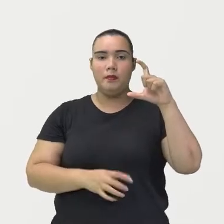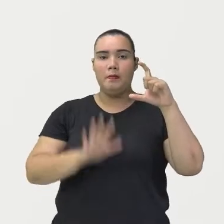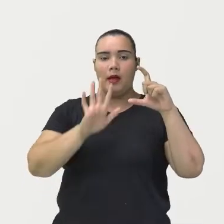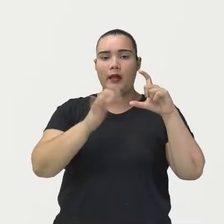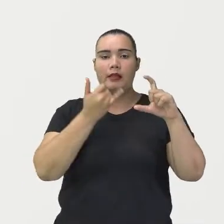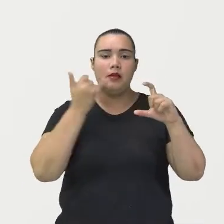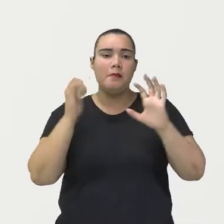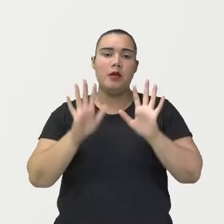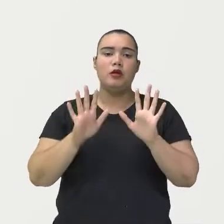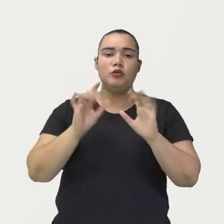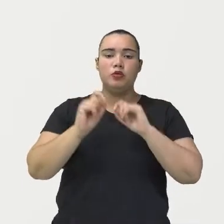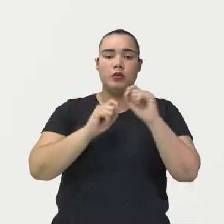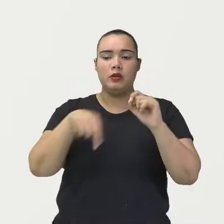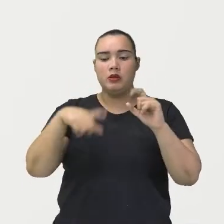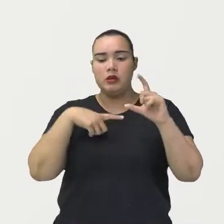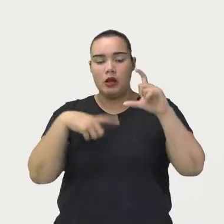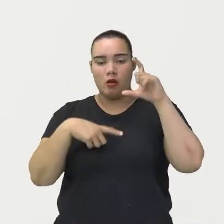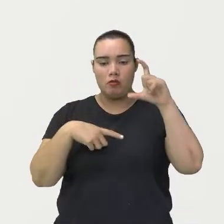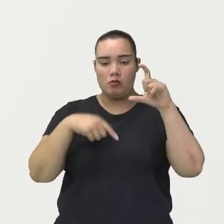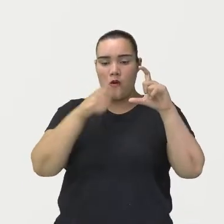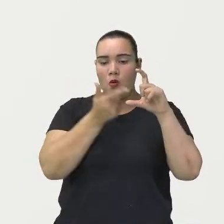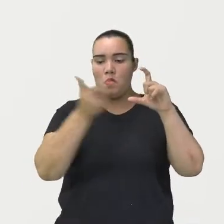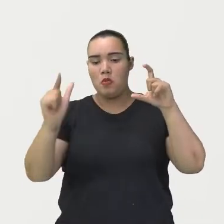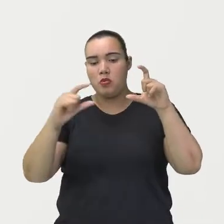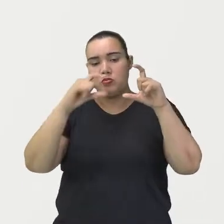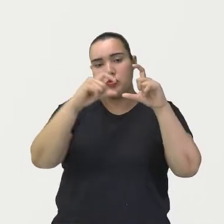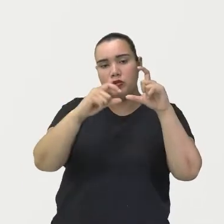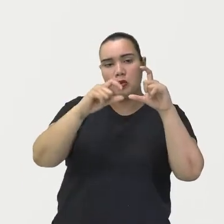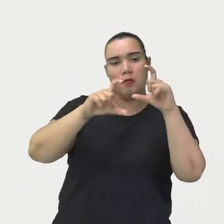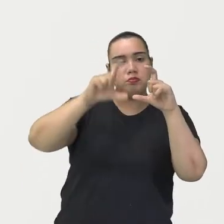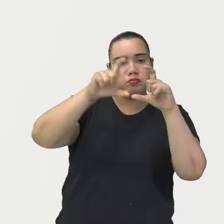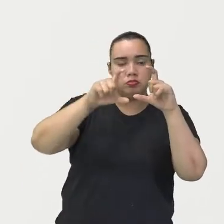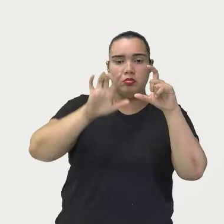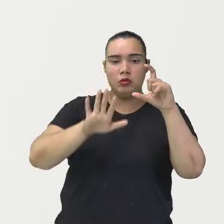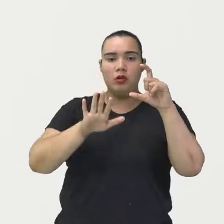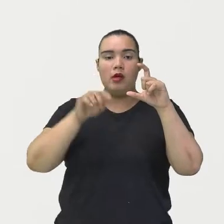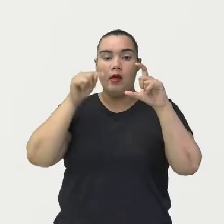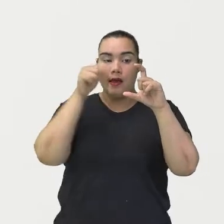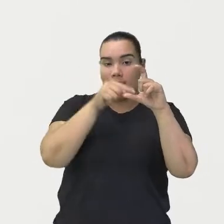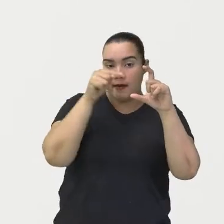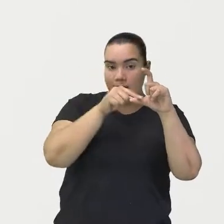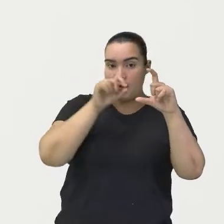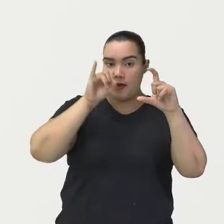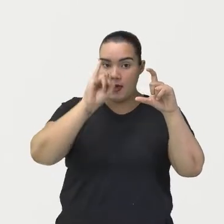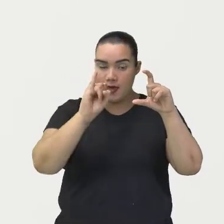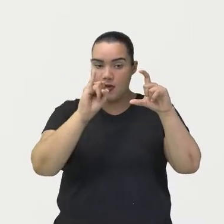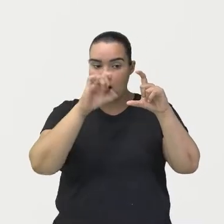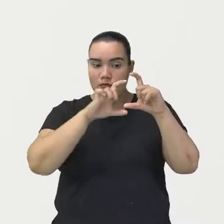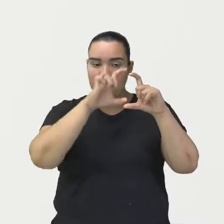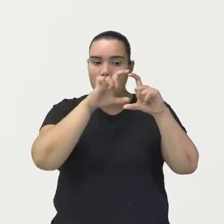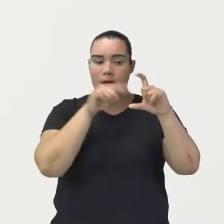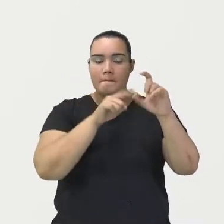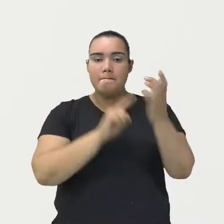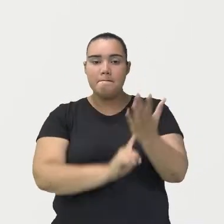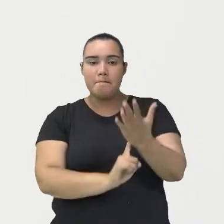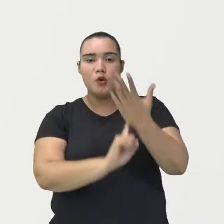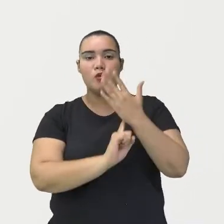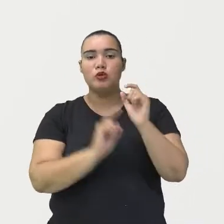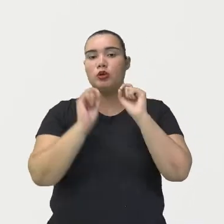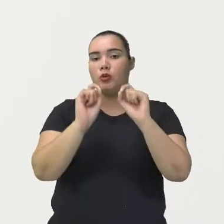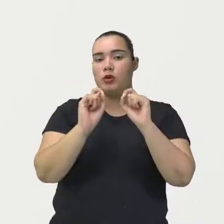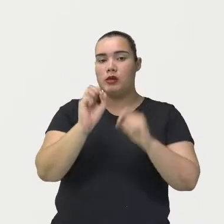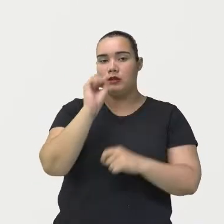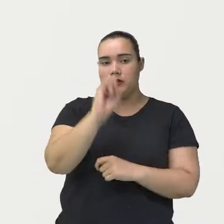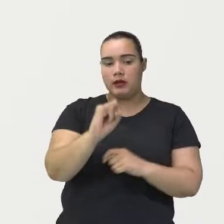independente se aqui vai ser outro Izão ou Izinho, esse Izão aqui já me diz que, ainda